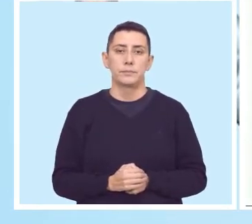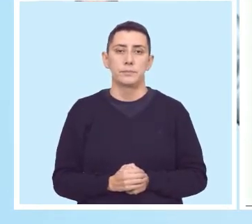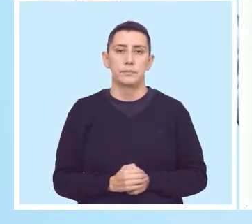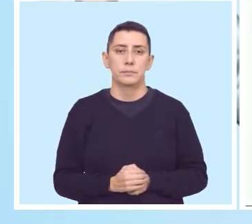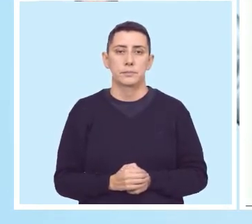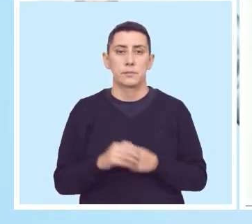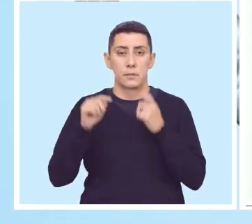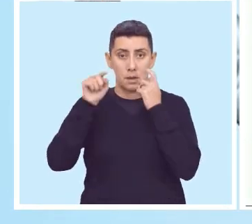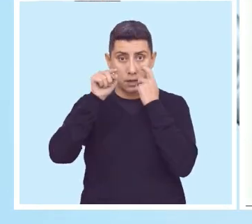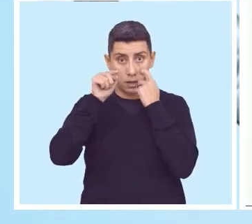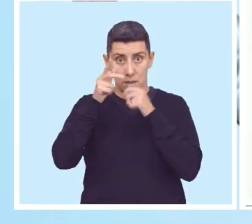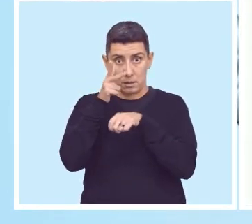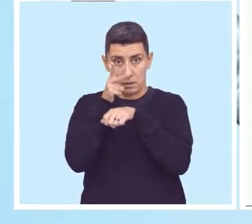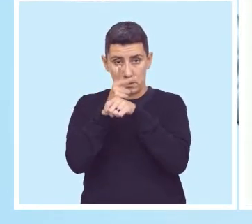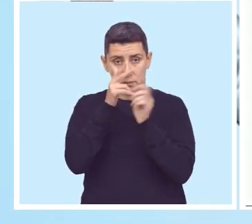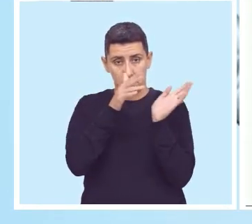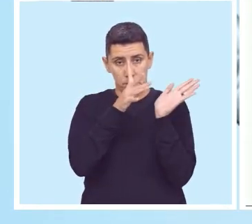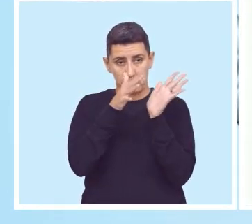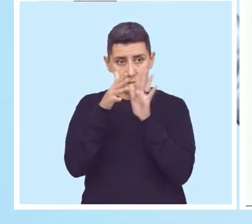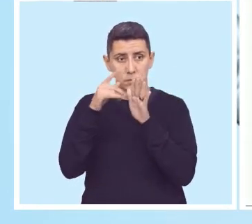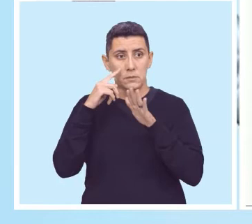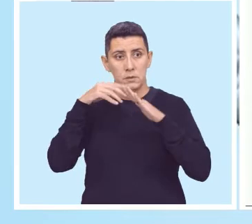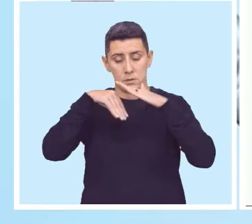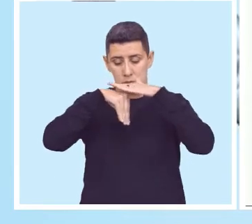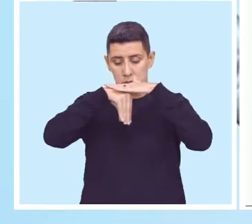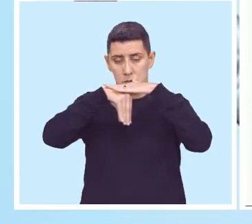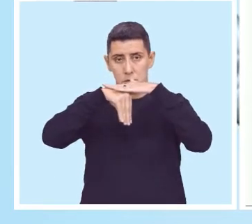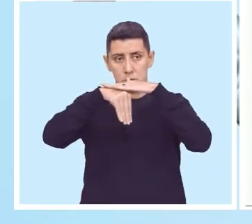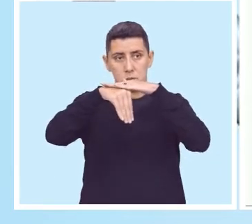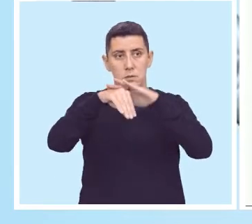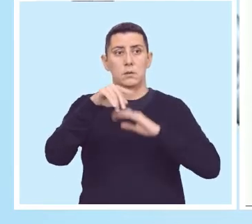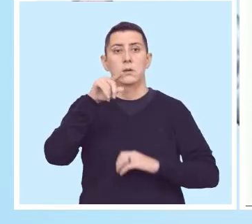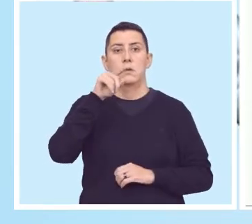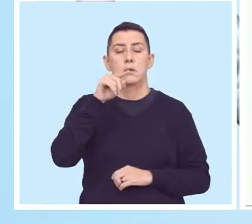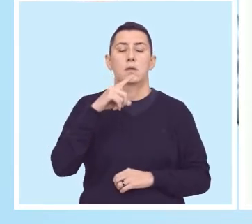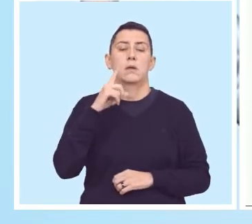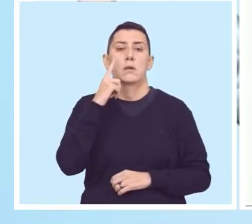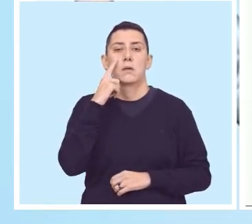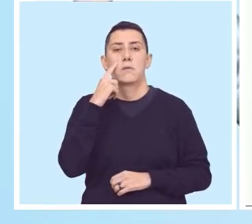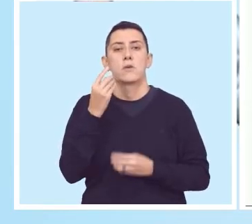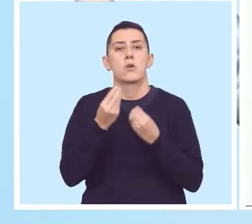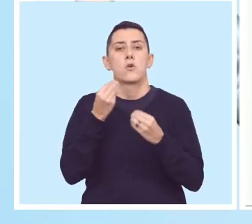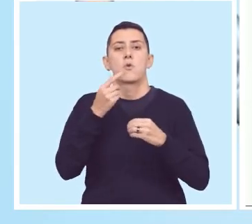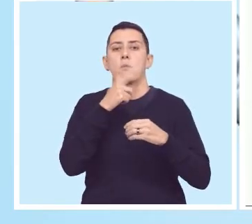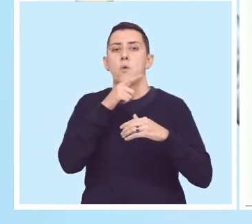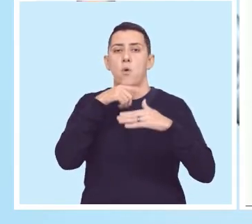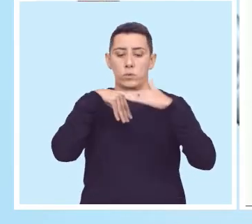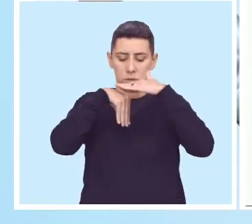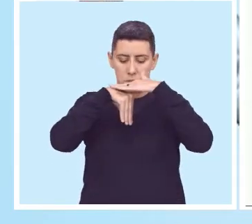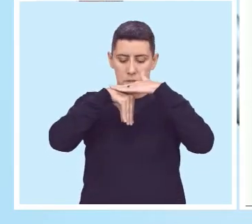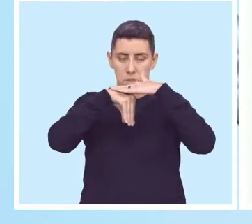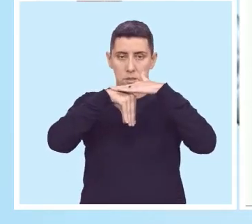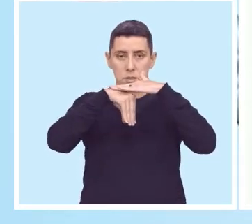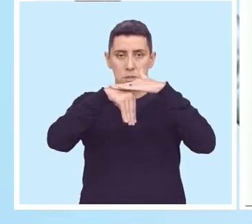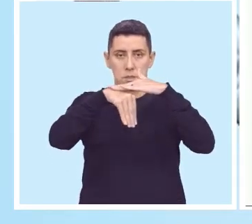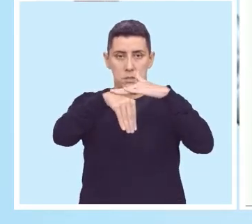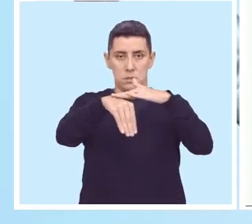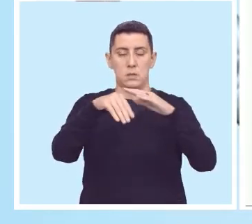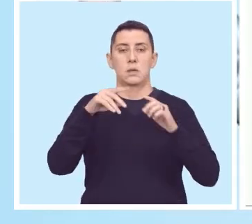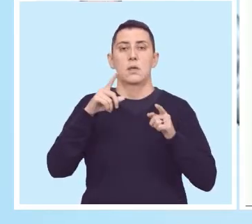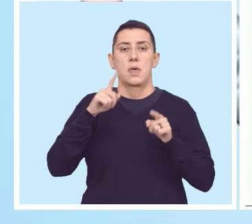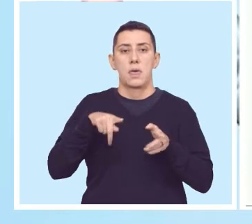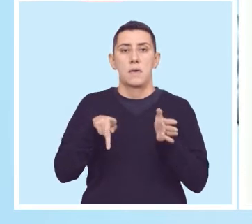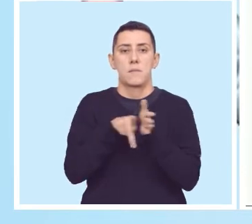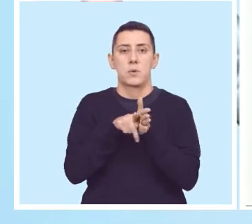O vídeo representado aqui nesse slide, ele ilustra como é que o drone ele percorria, sobrevoava as regiões